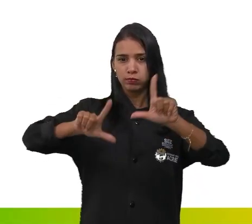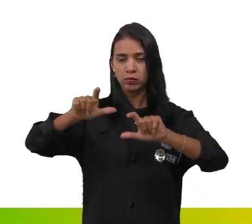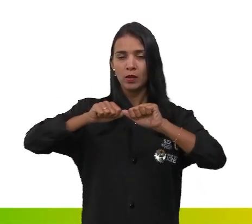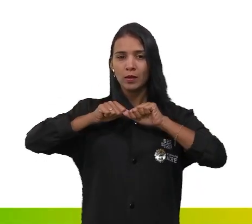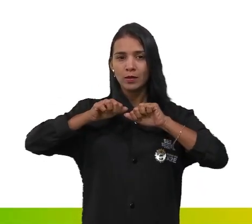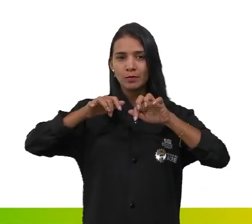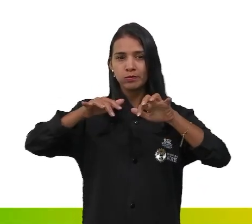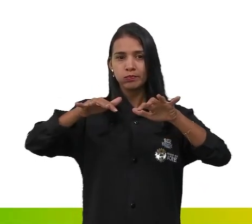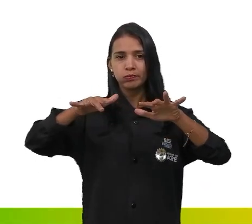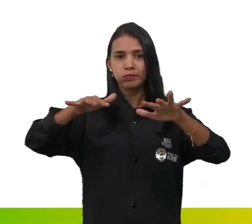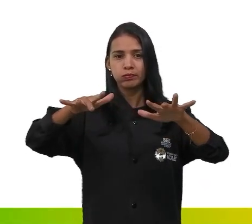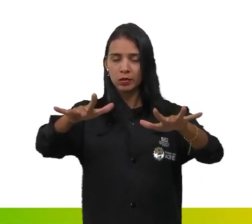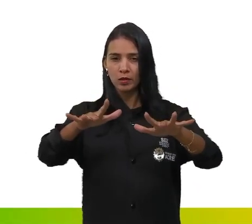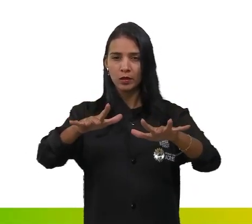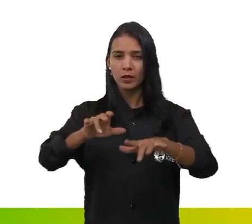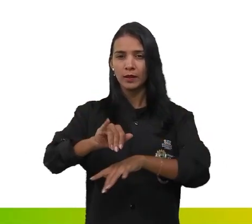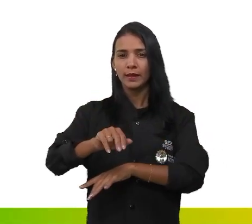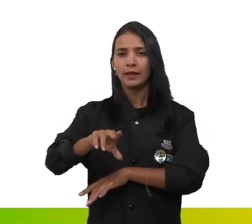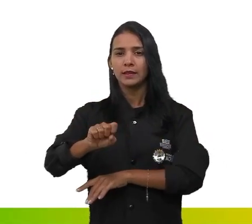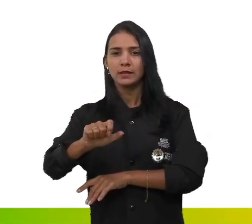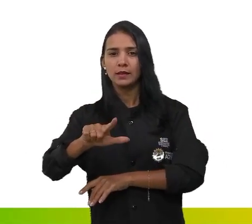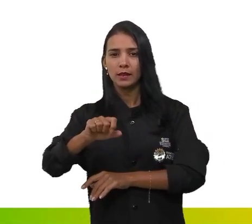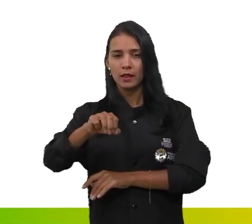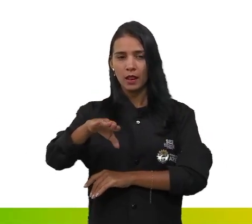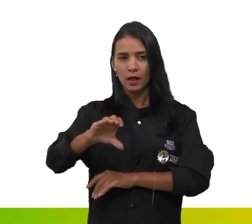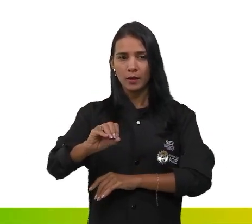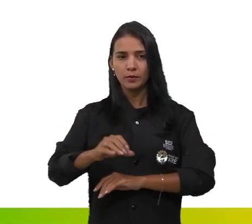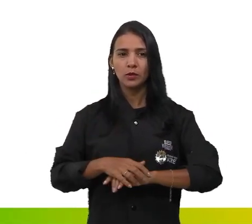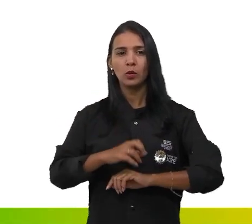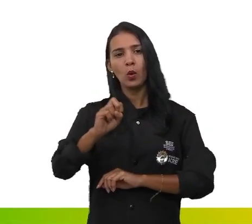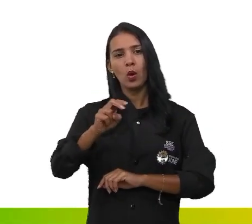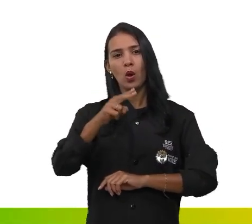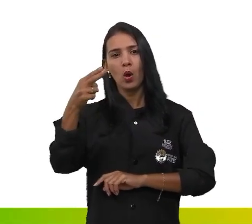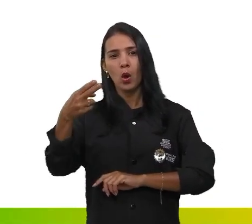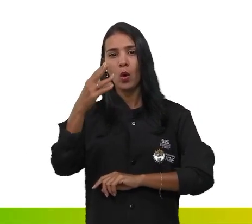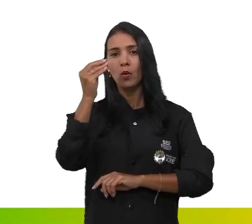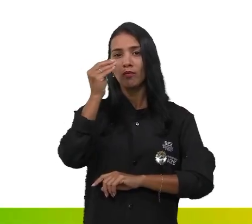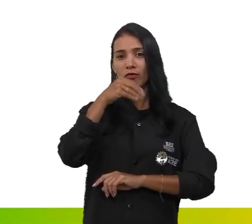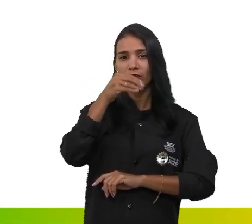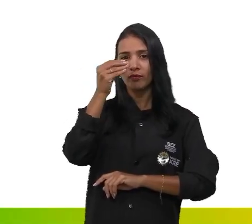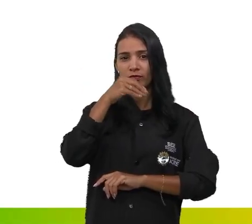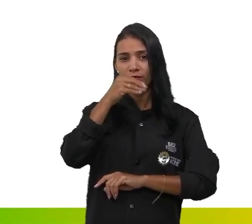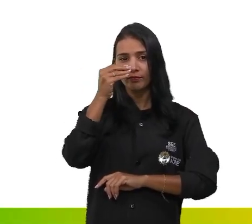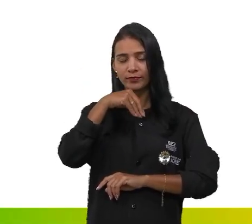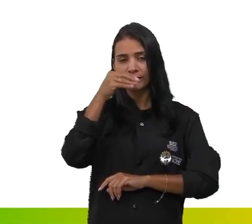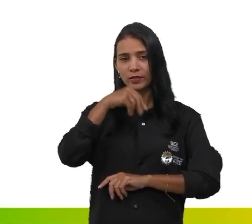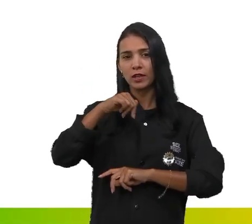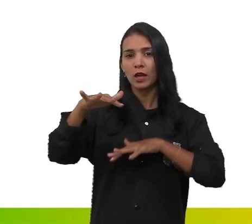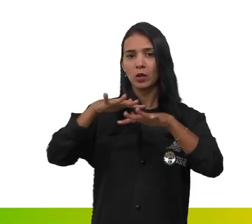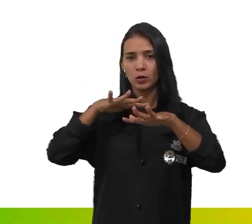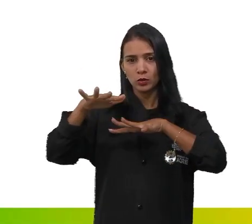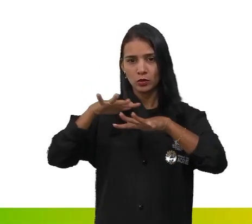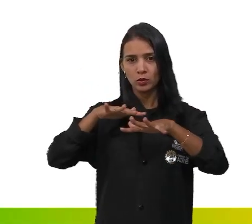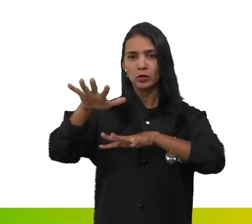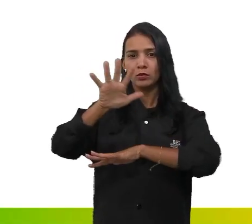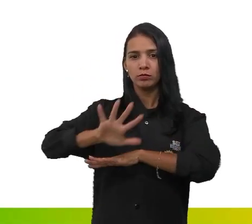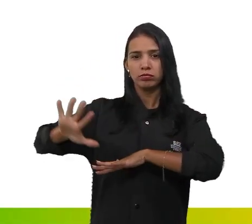fundamentalismo islâmico. Ou, alternativa E, do enfraquecimento dos